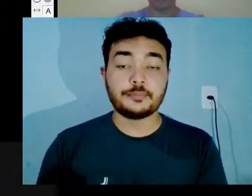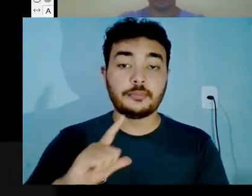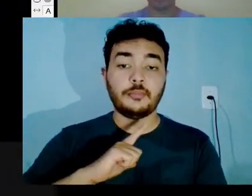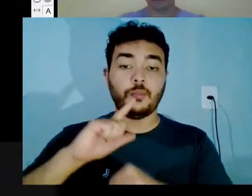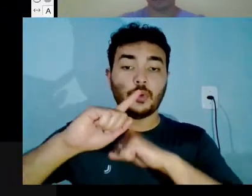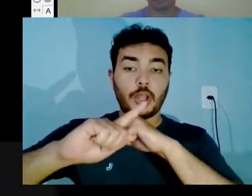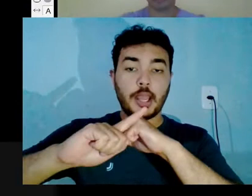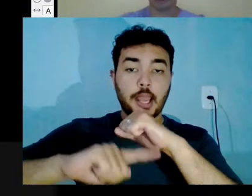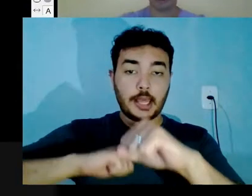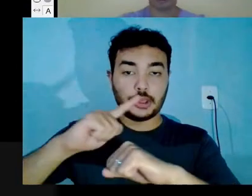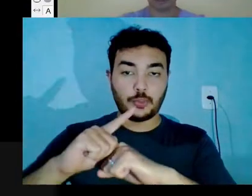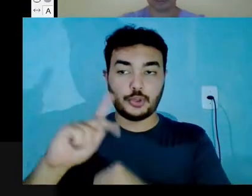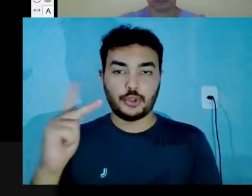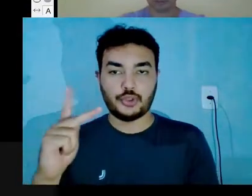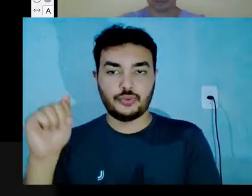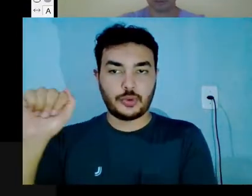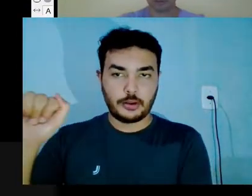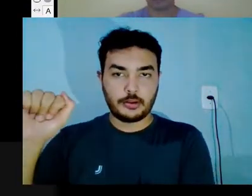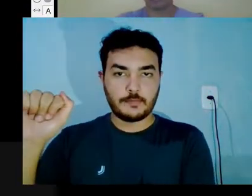A, certo?